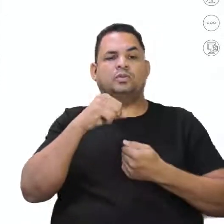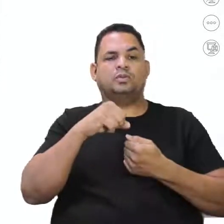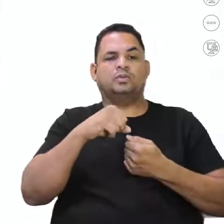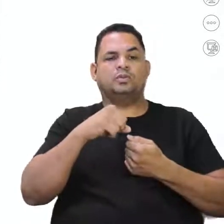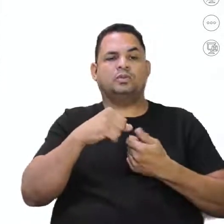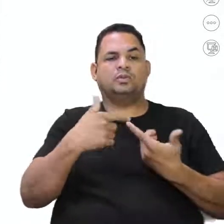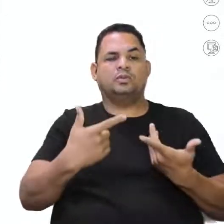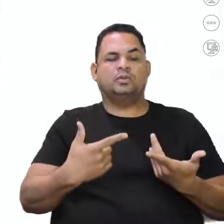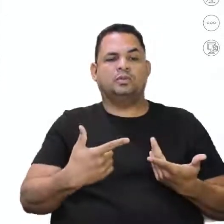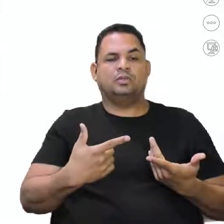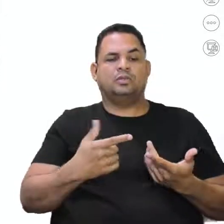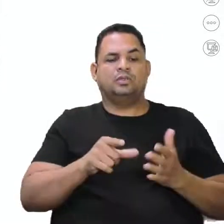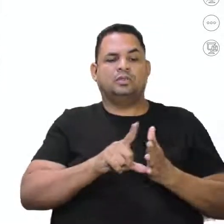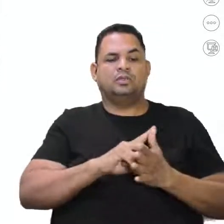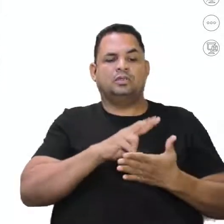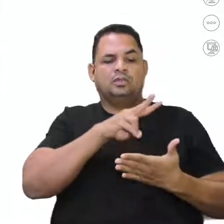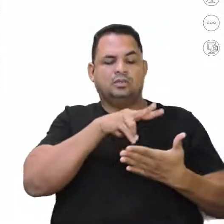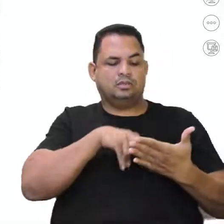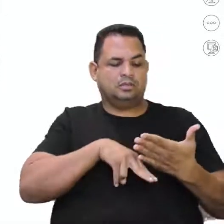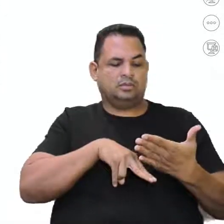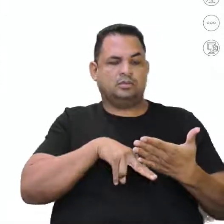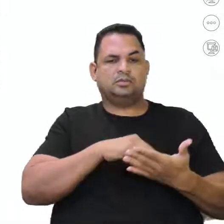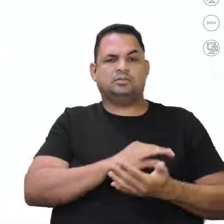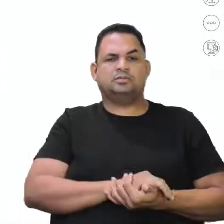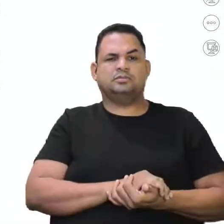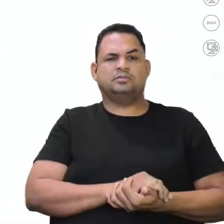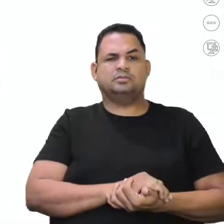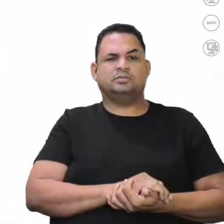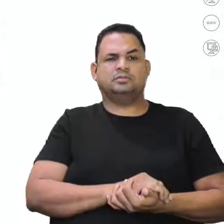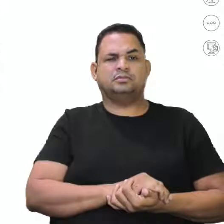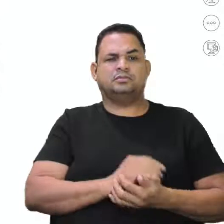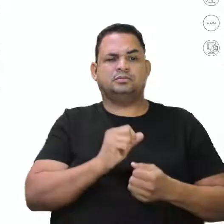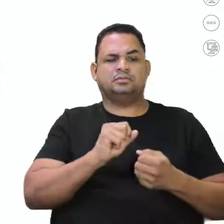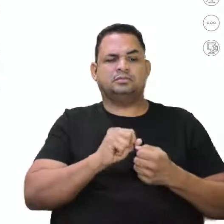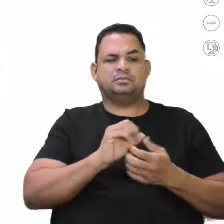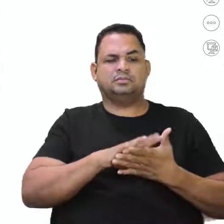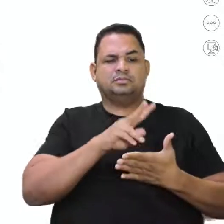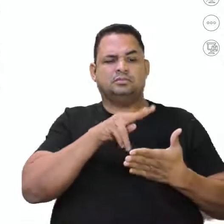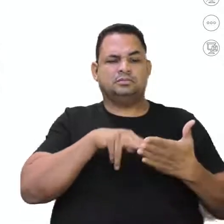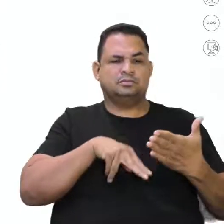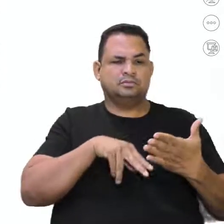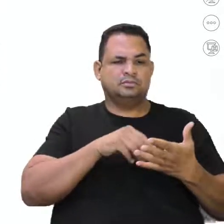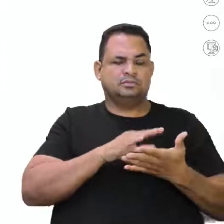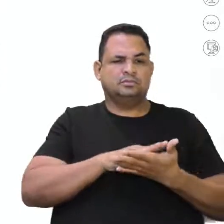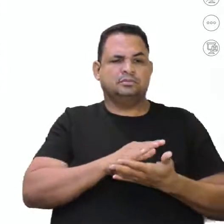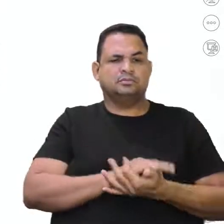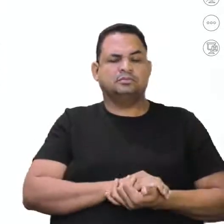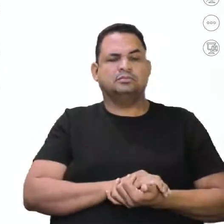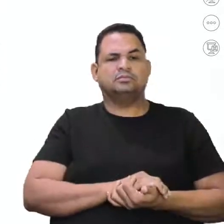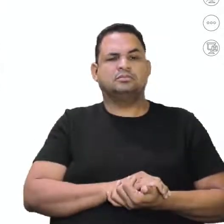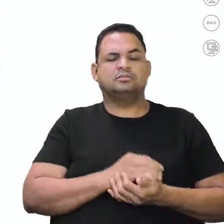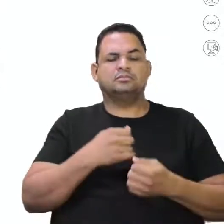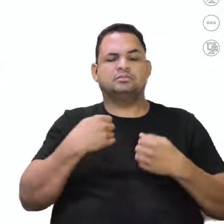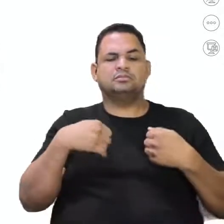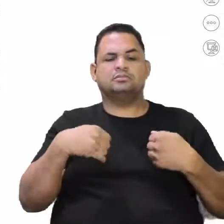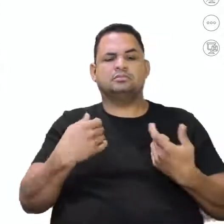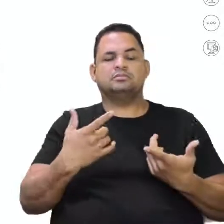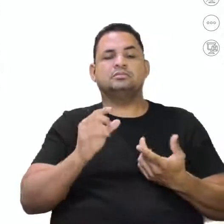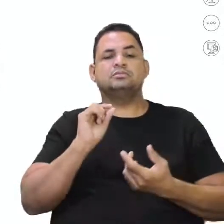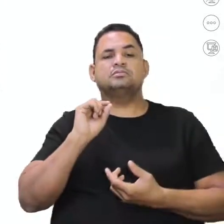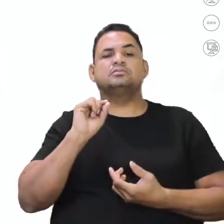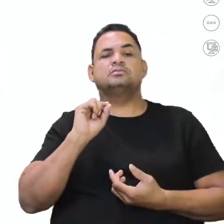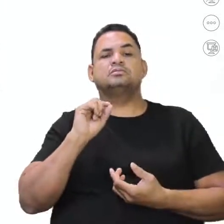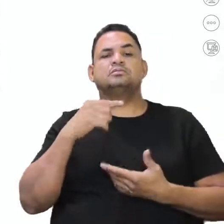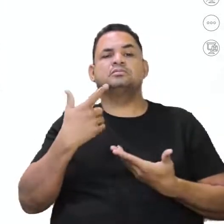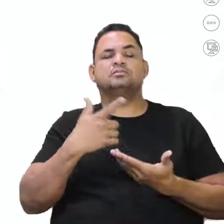tá? Antes de ler, before reading, antes de você fazer a leitura, ou before reading, você tem que fazer o